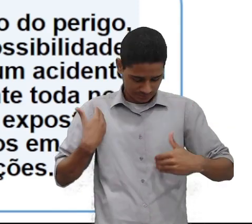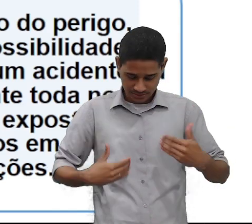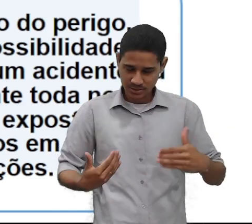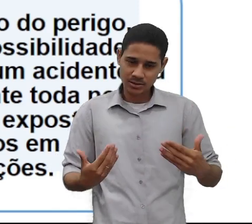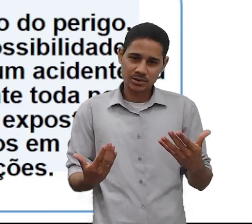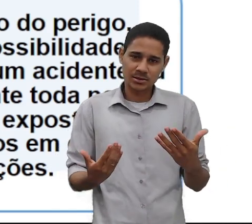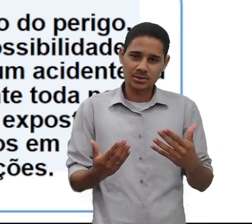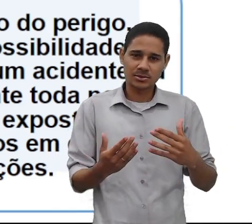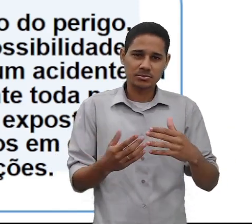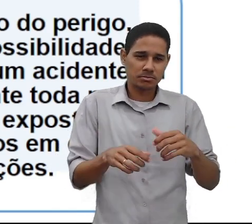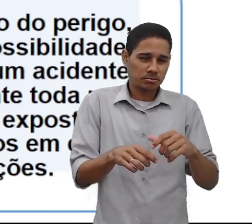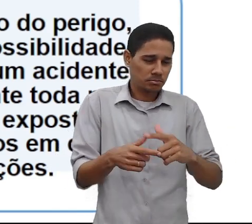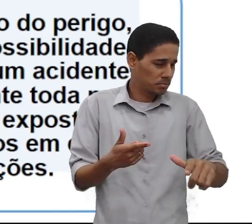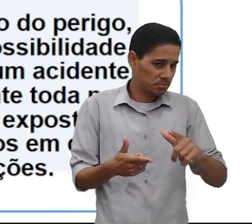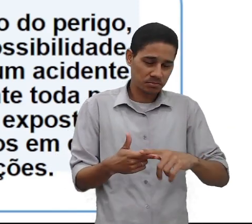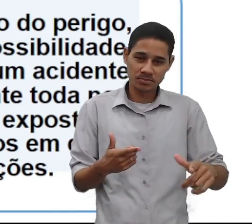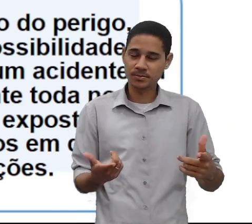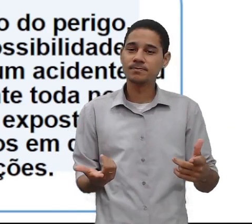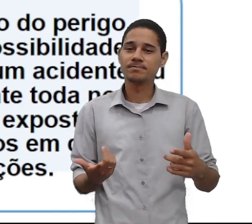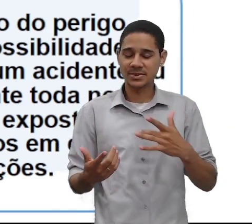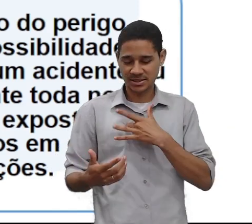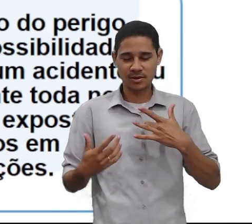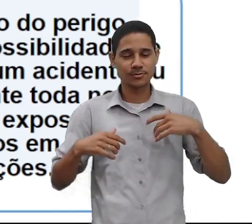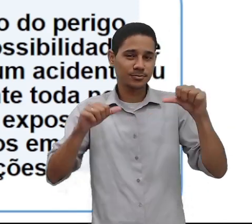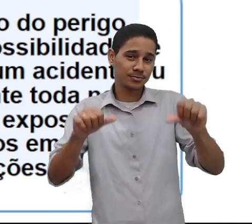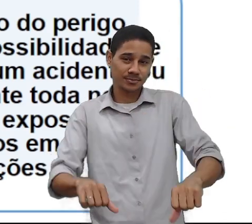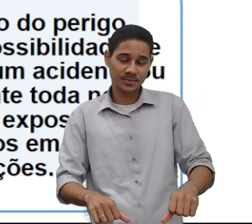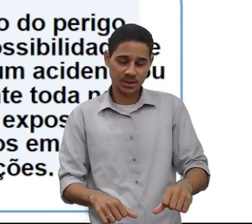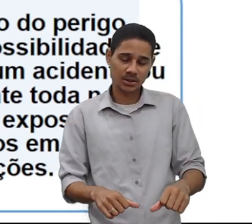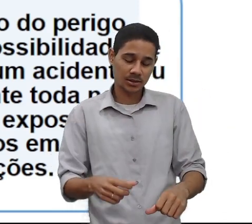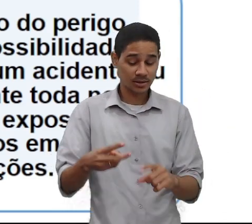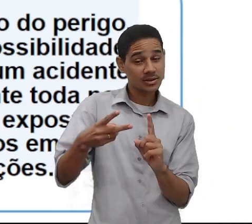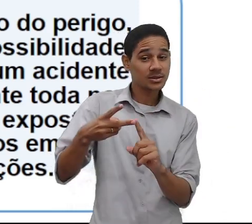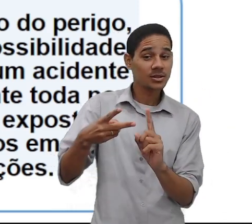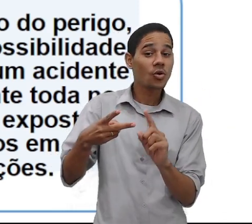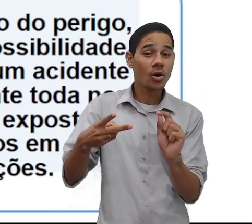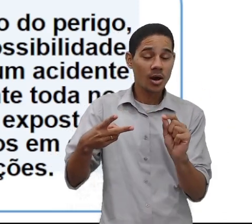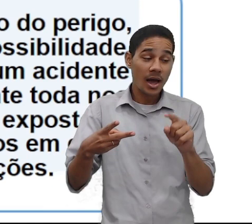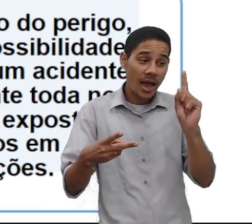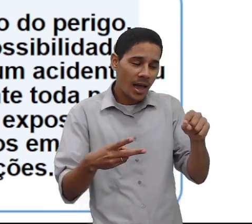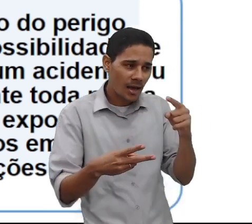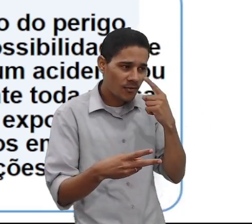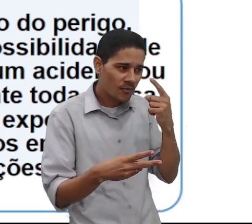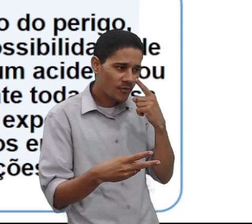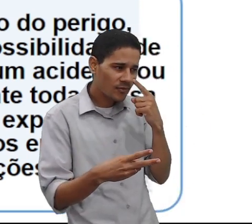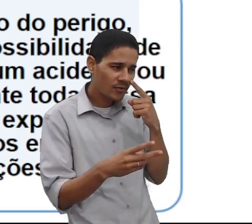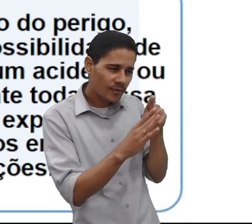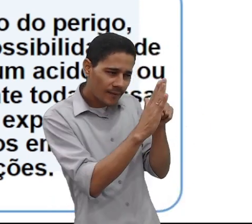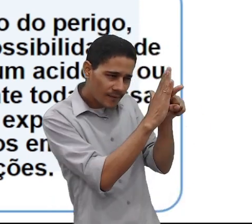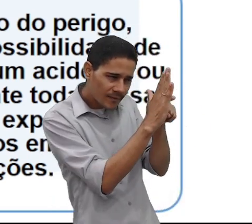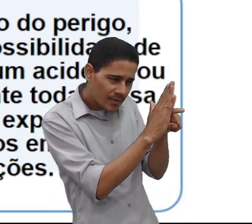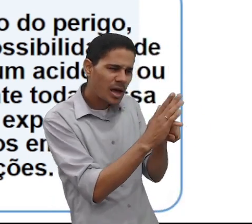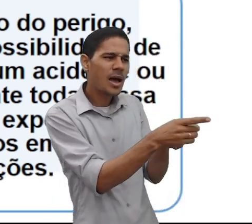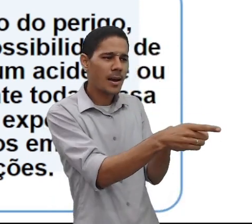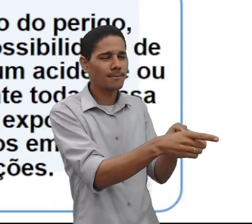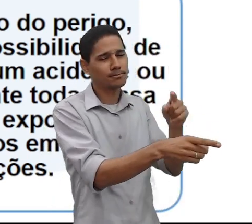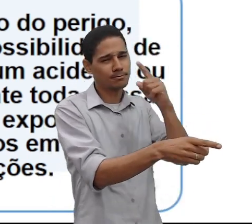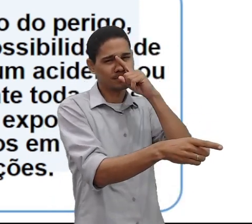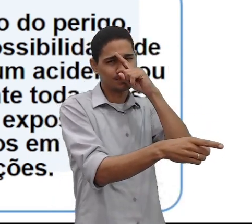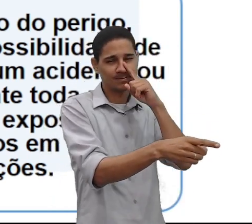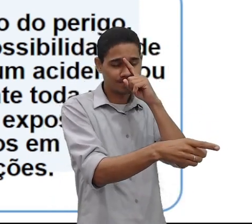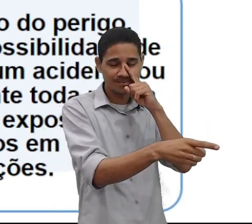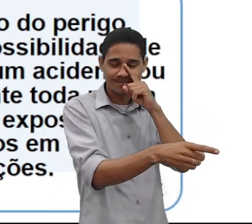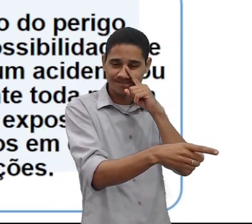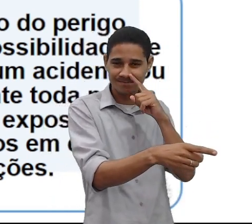saúde. Ou seja, é a avaliação do perigo associada à probabilidade de ocorrência de um acidente